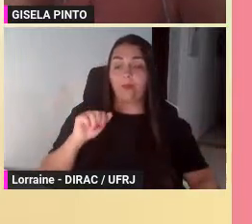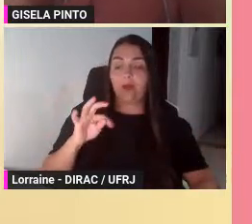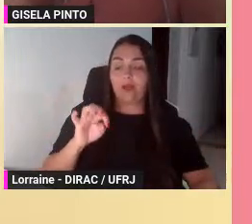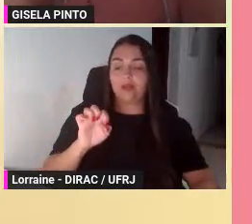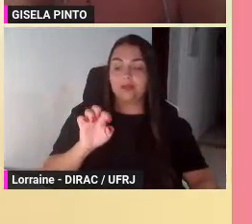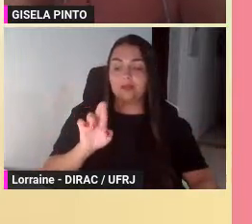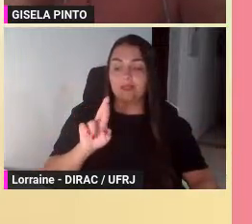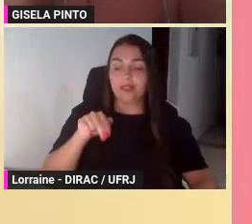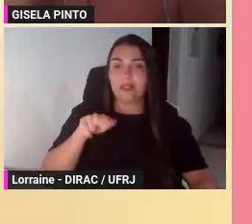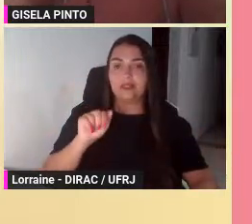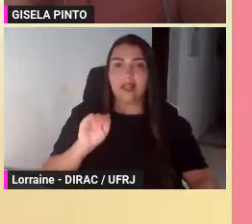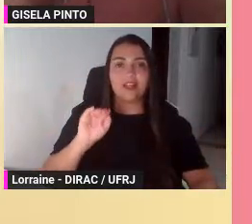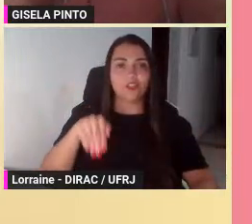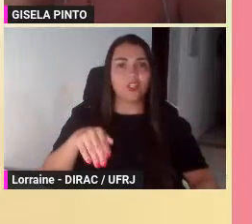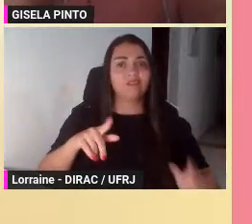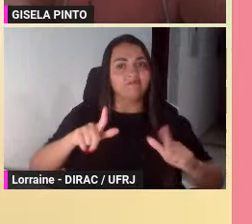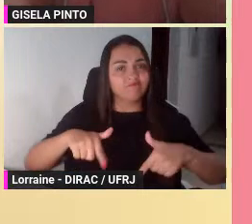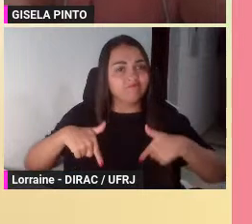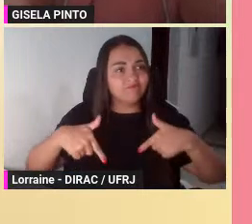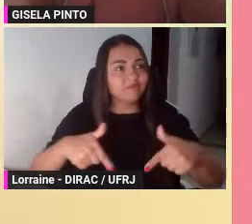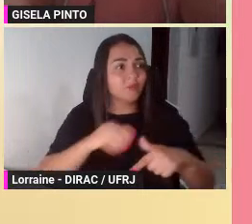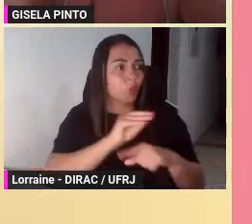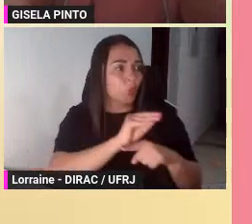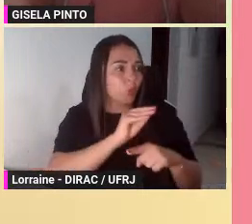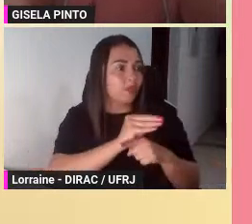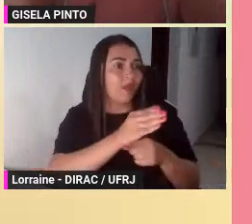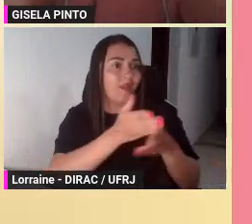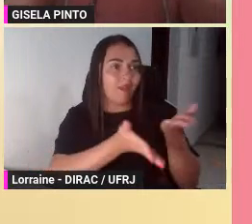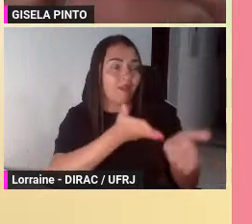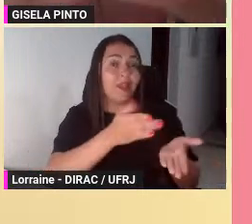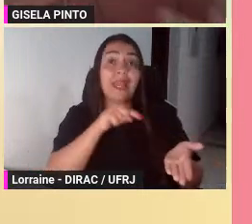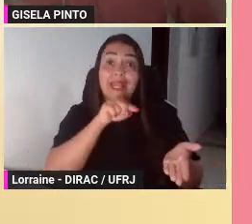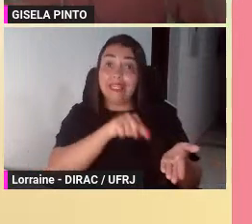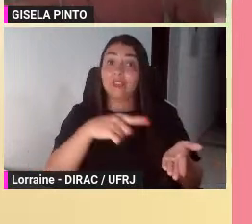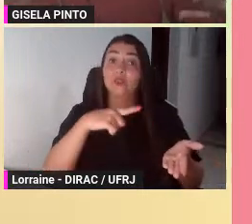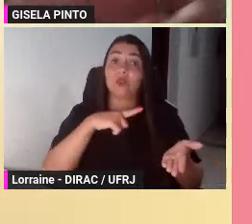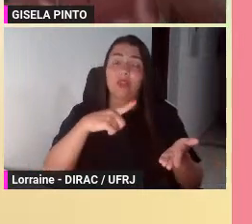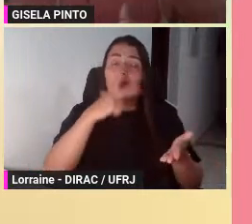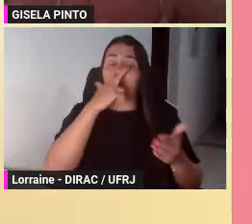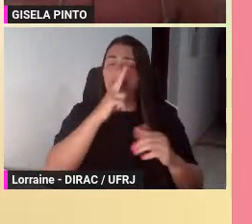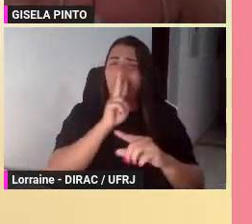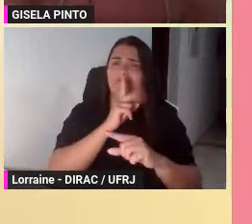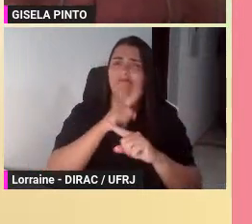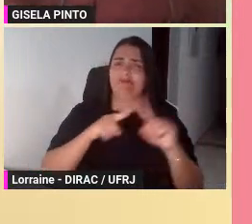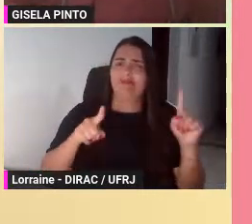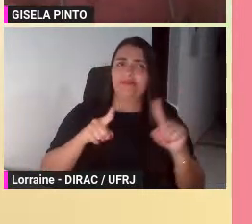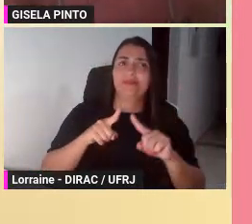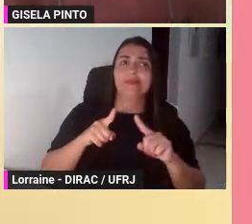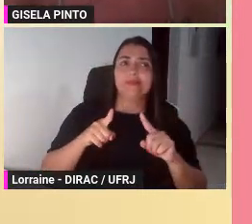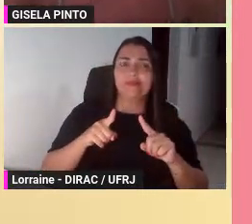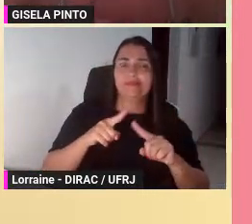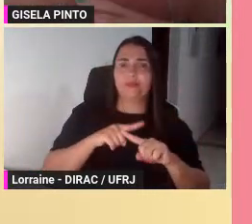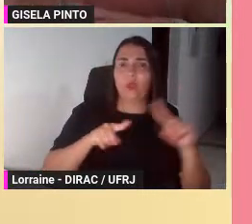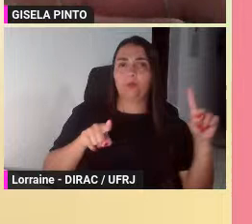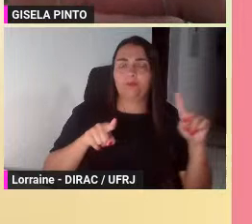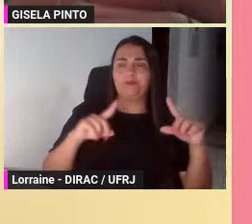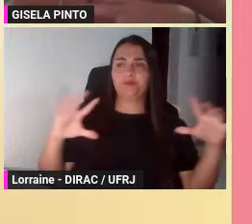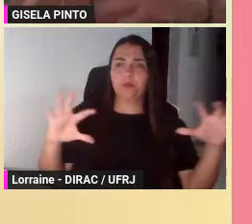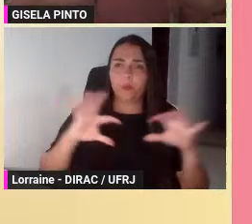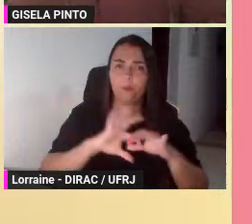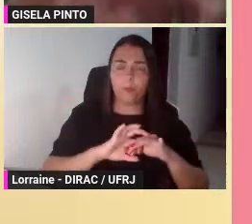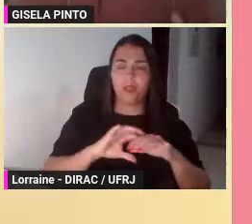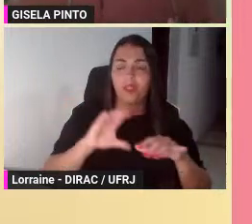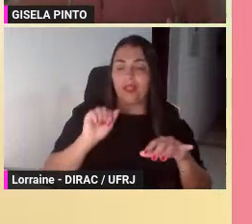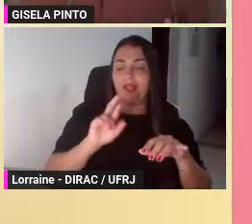ressaltando essa hipotética impossibilidade da junção entre